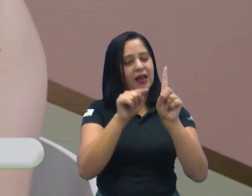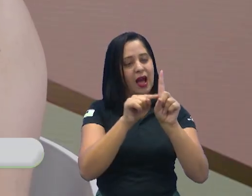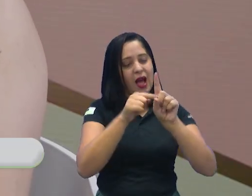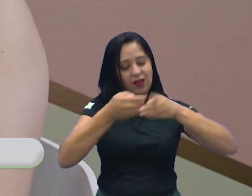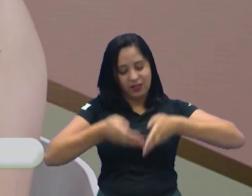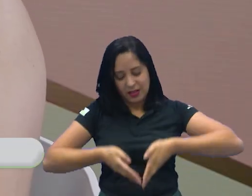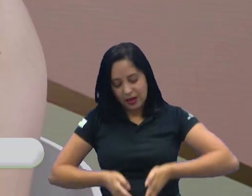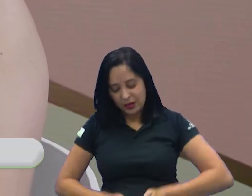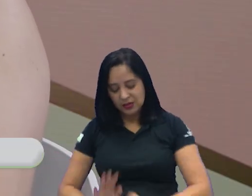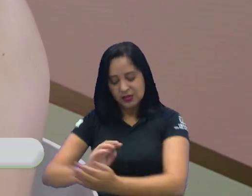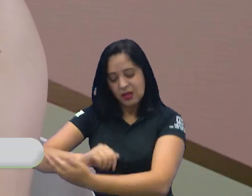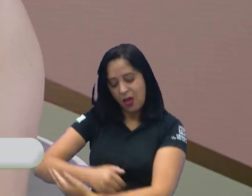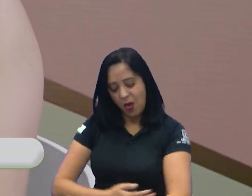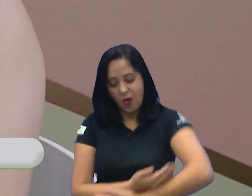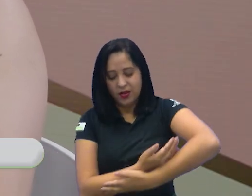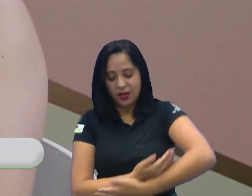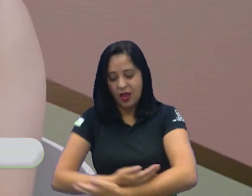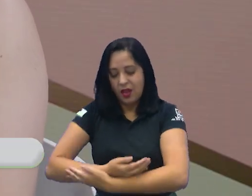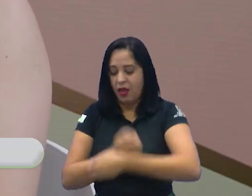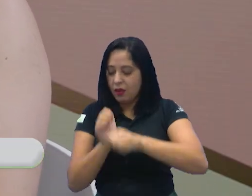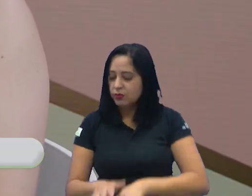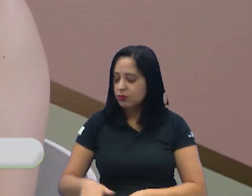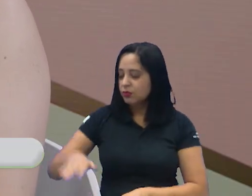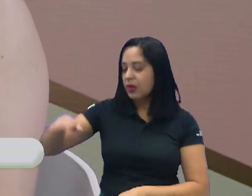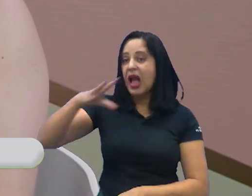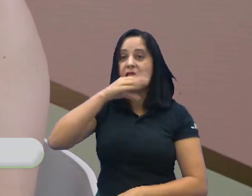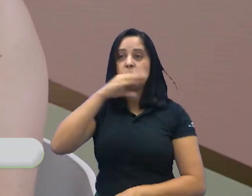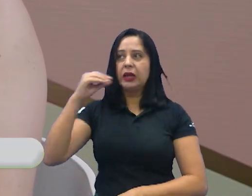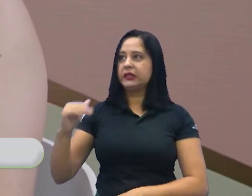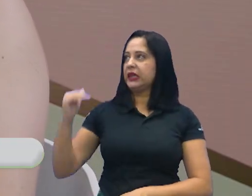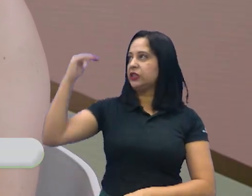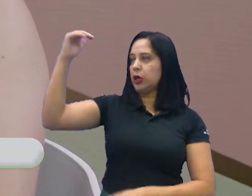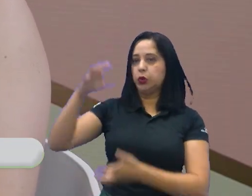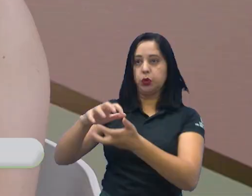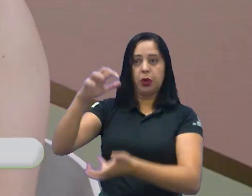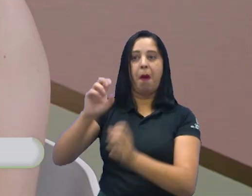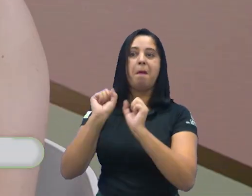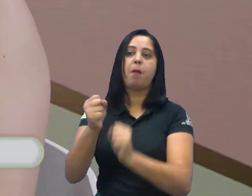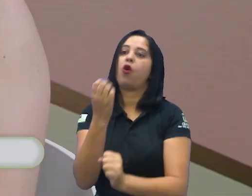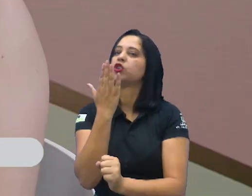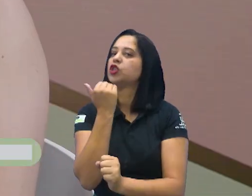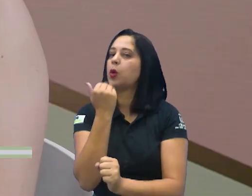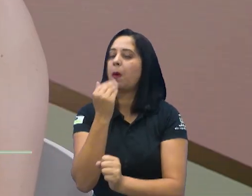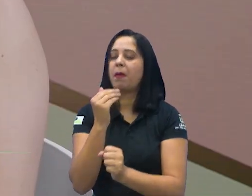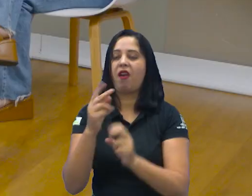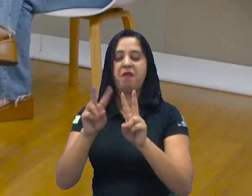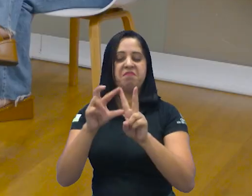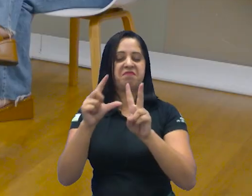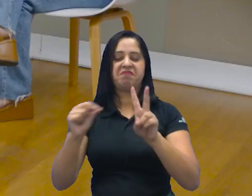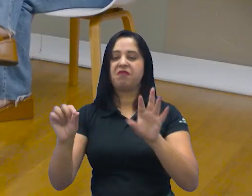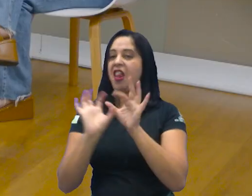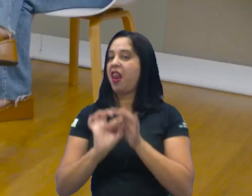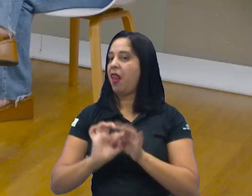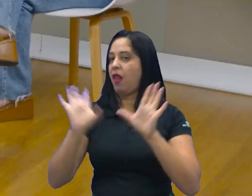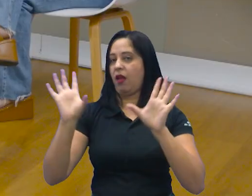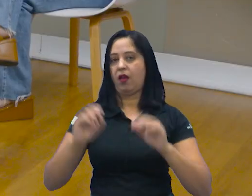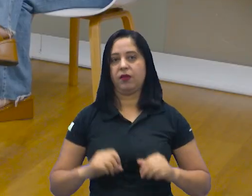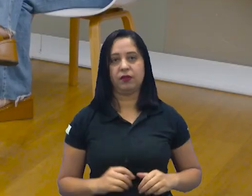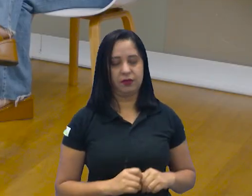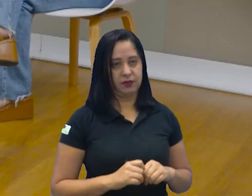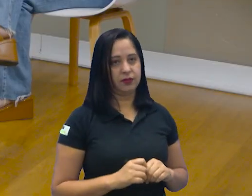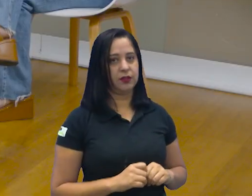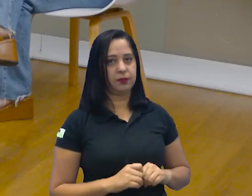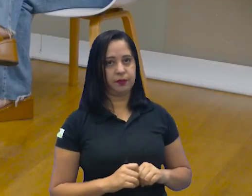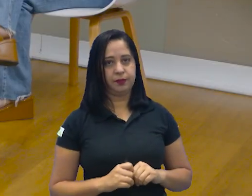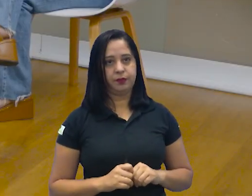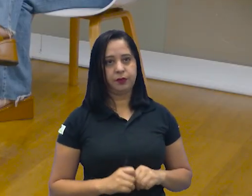bebê, crianças, adolescentes e adultos e até idosos consumindo sem nenhum tipo de risco. Olha que incrível. E também nós conversamos aqui